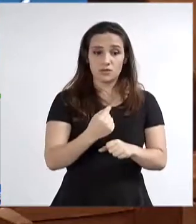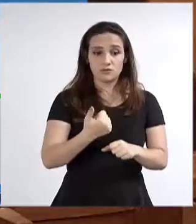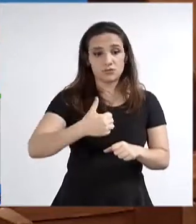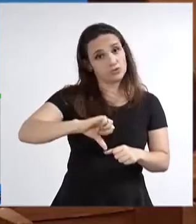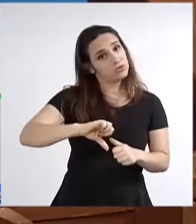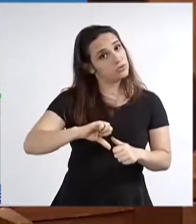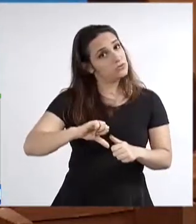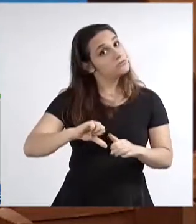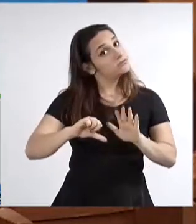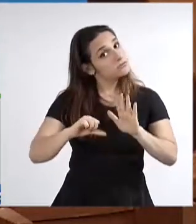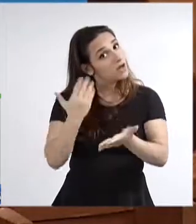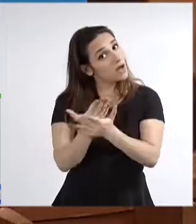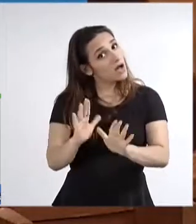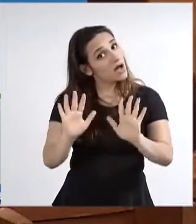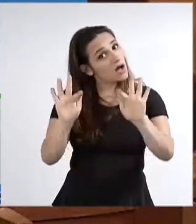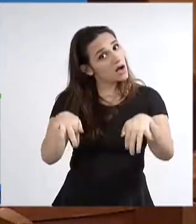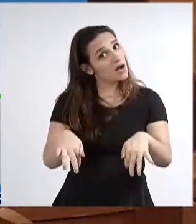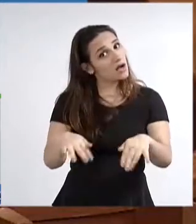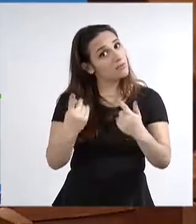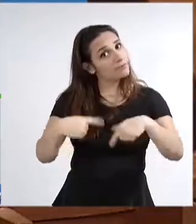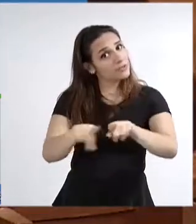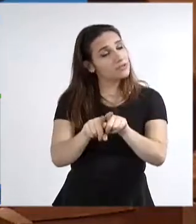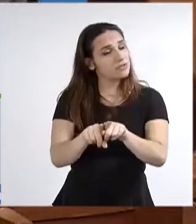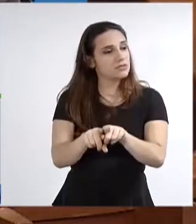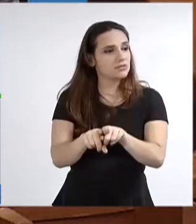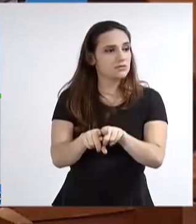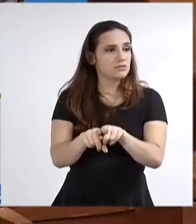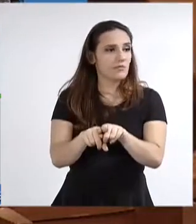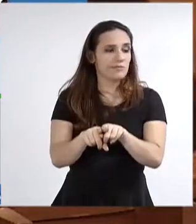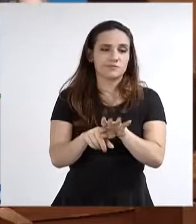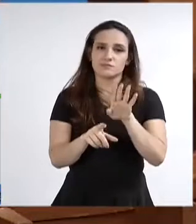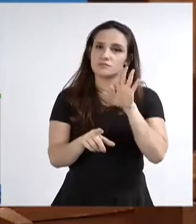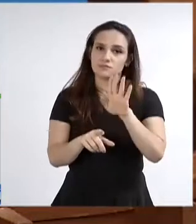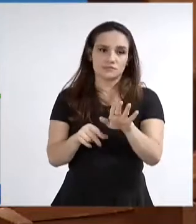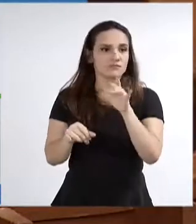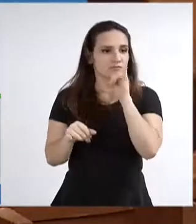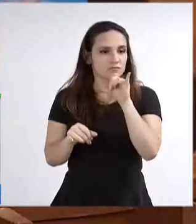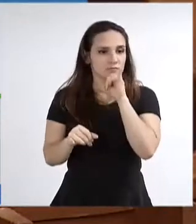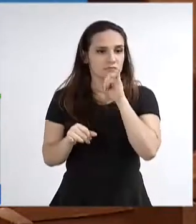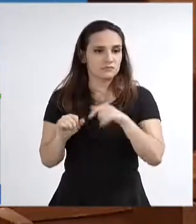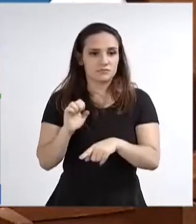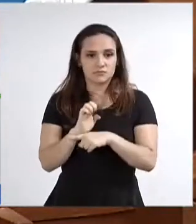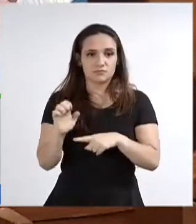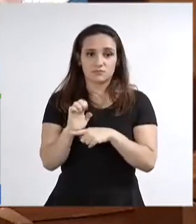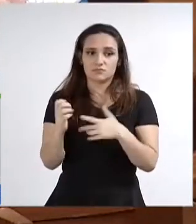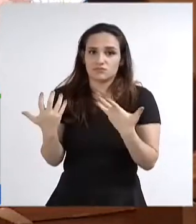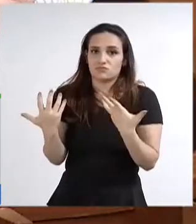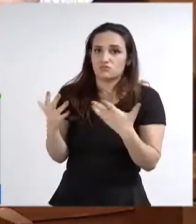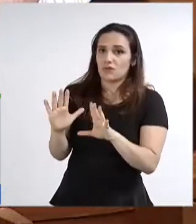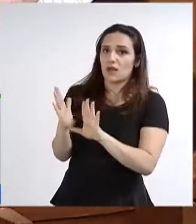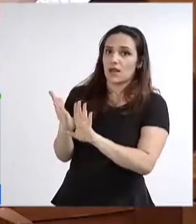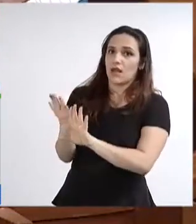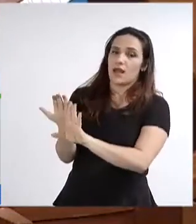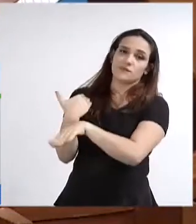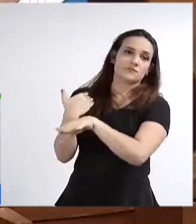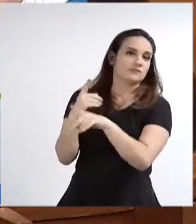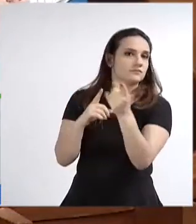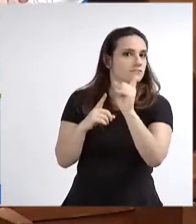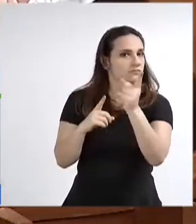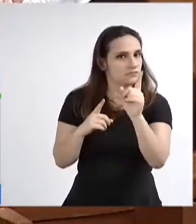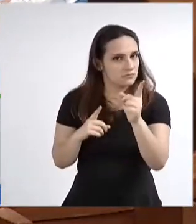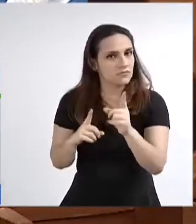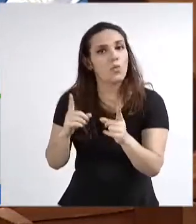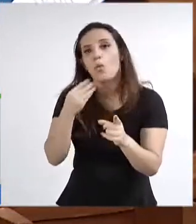2019, vencido o convênio, não significa que o Estado não quer renovar. A fala do